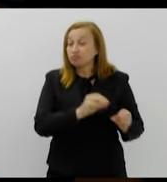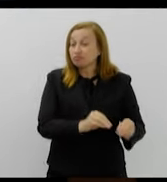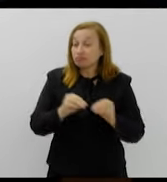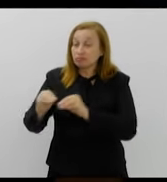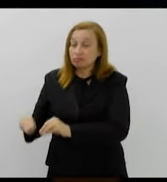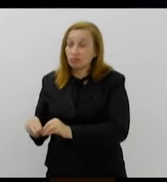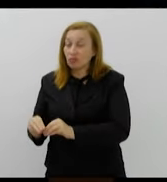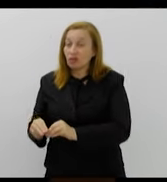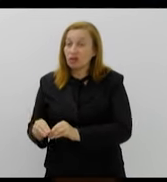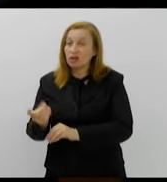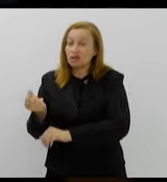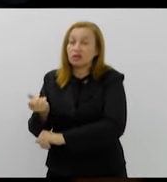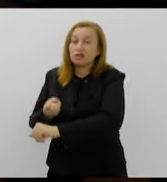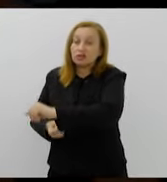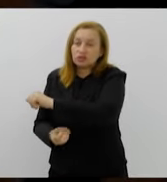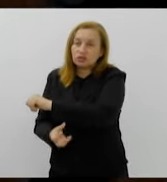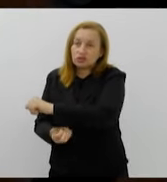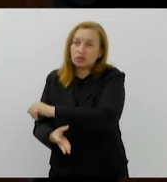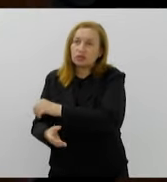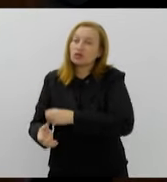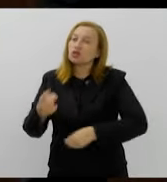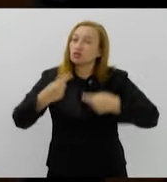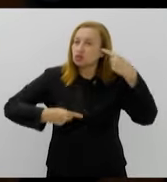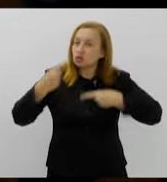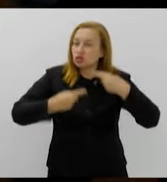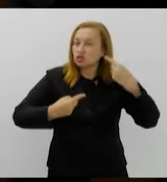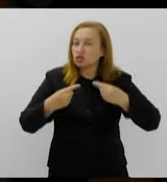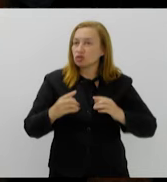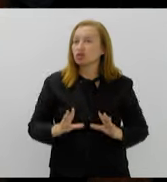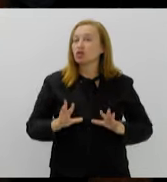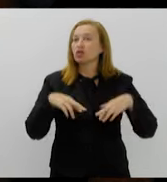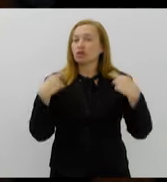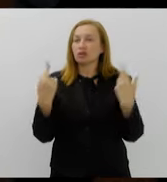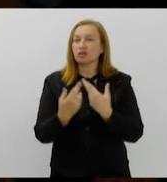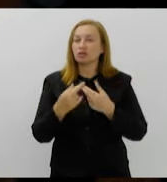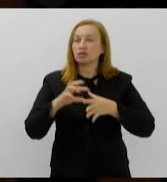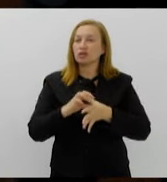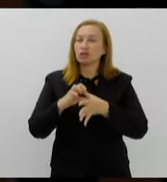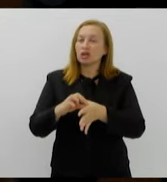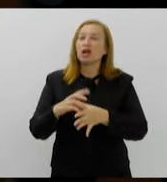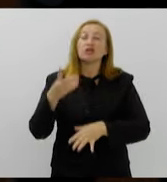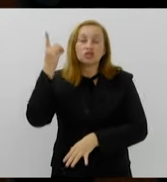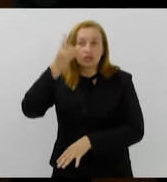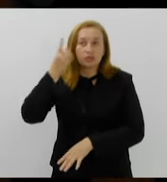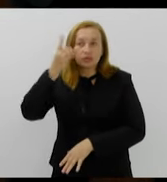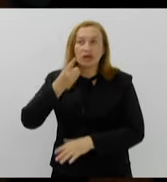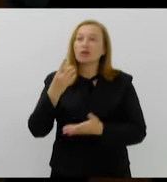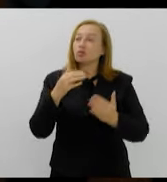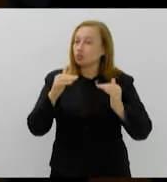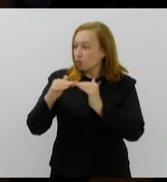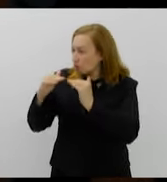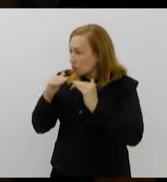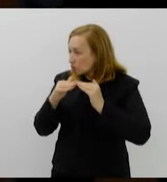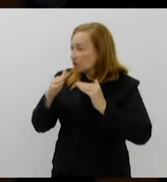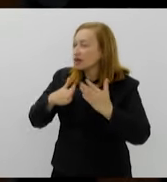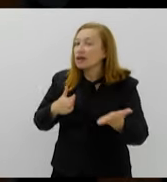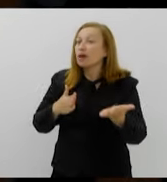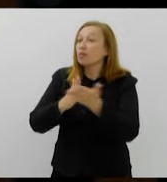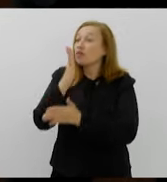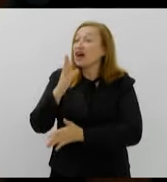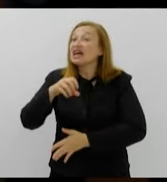foi discutido no colégio de líderes os deputados concordaram em aprová-lo se